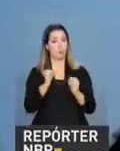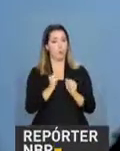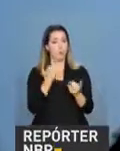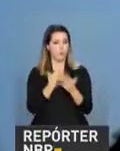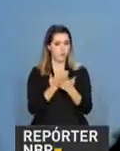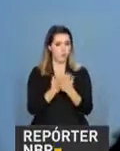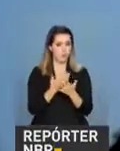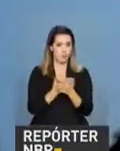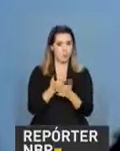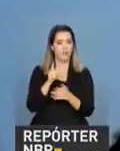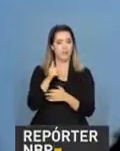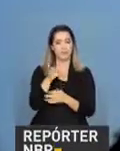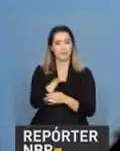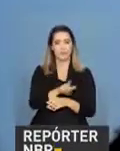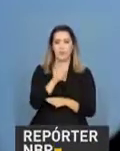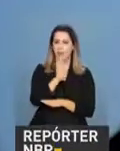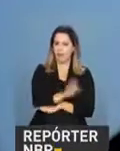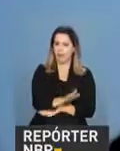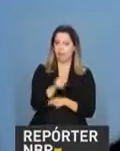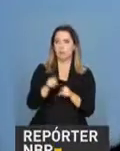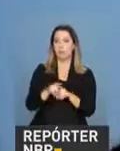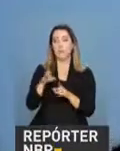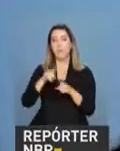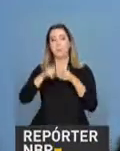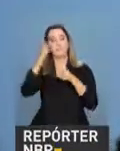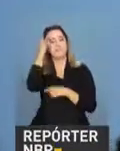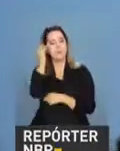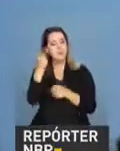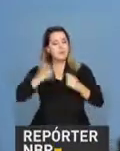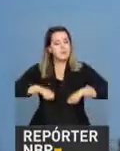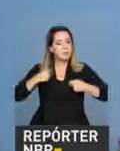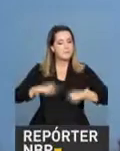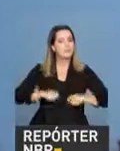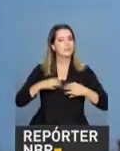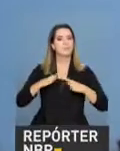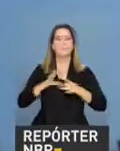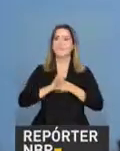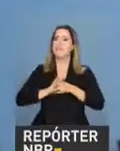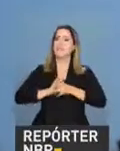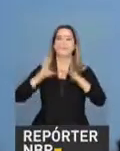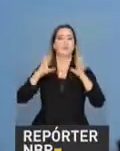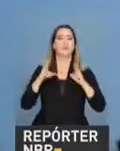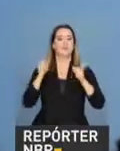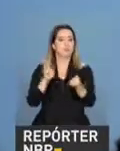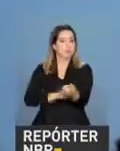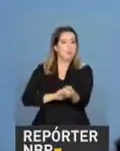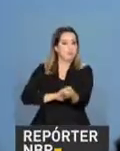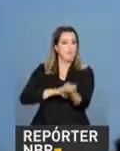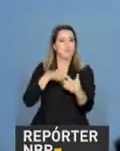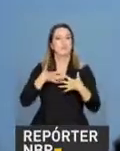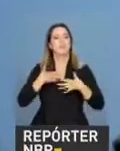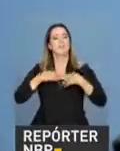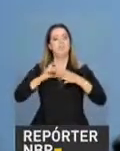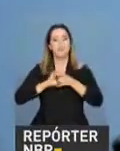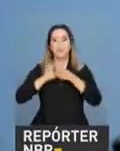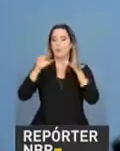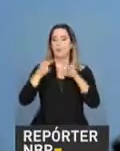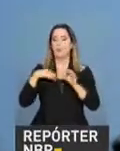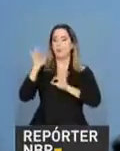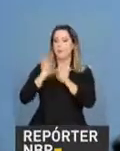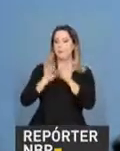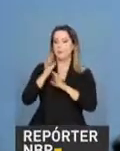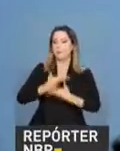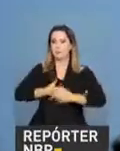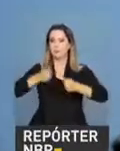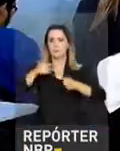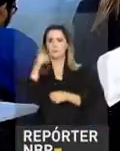uma revisãozinha à tarde. Amanhã descansar, liberar, né, toda essa ansiedade, para se prepararem melhor